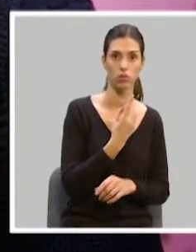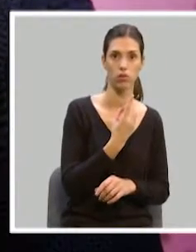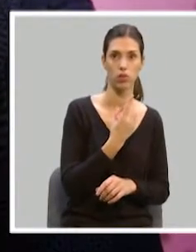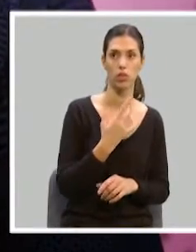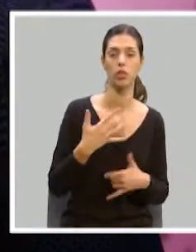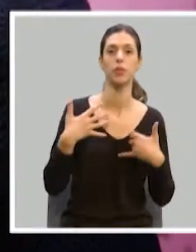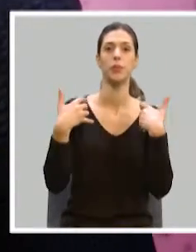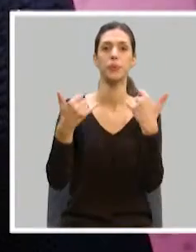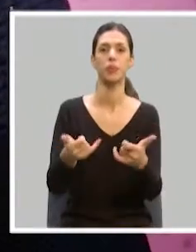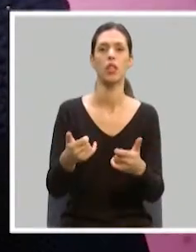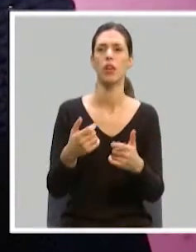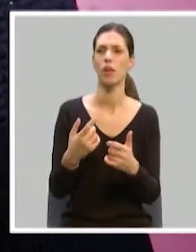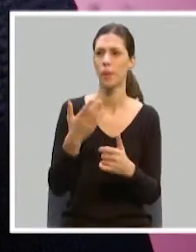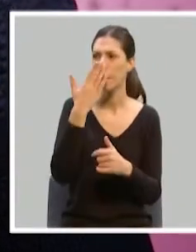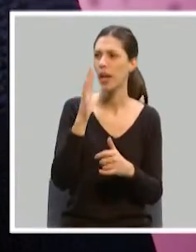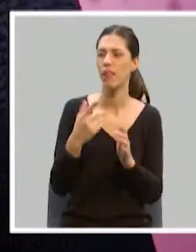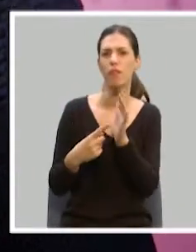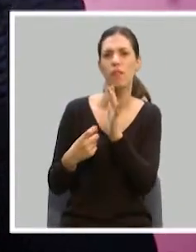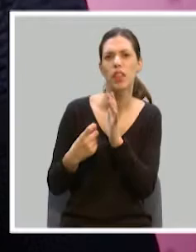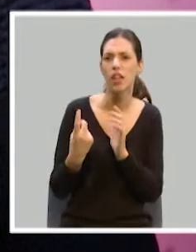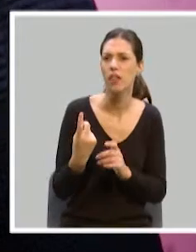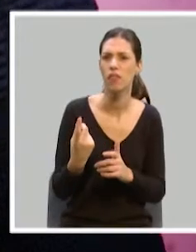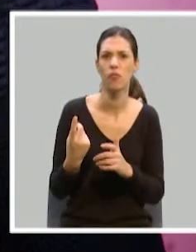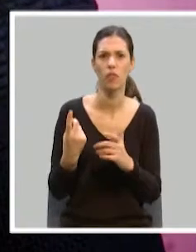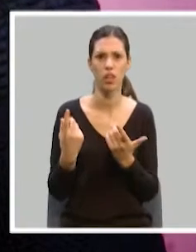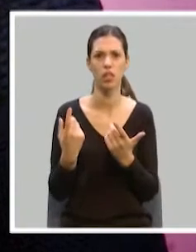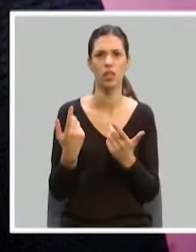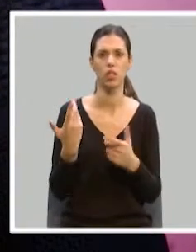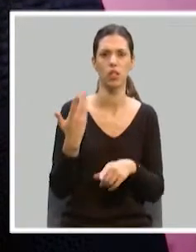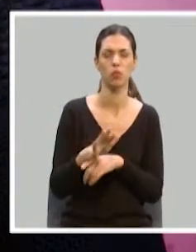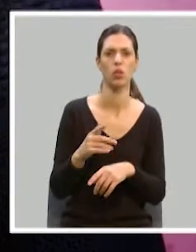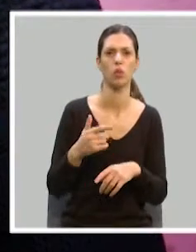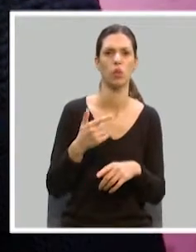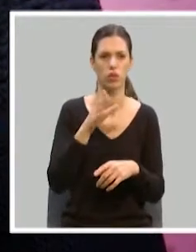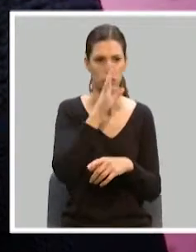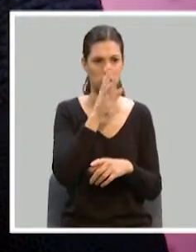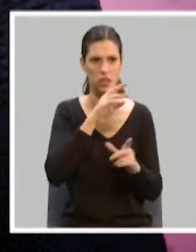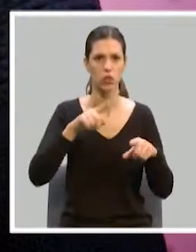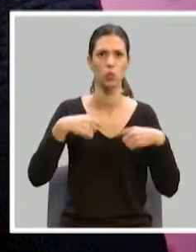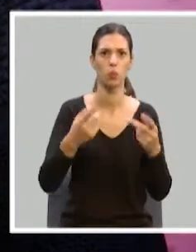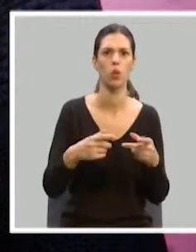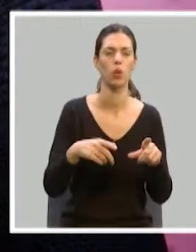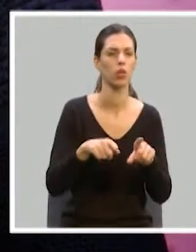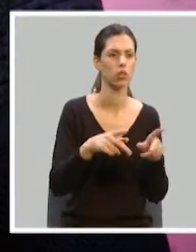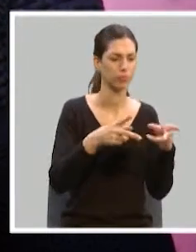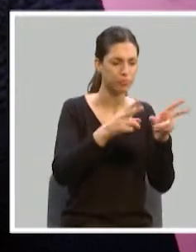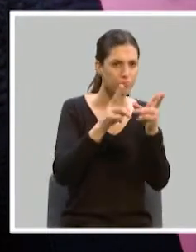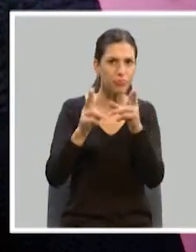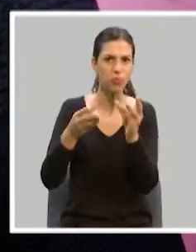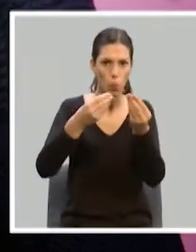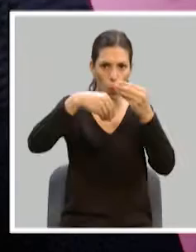por porque me faltava lá qualquer coisa percebes mesmo quando eu ia montar uma peça ou quando estruturar uma